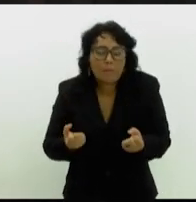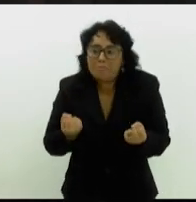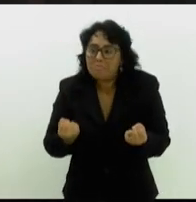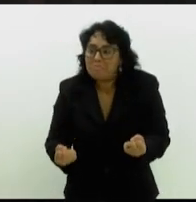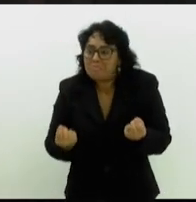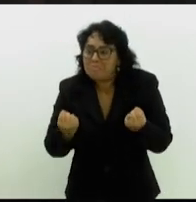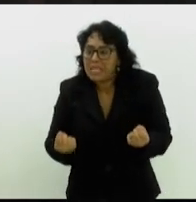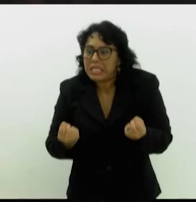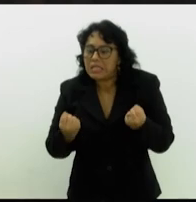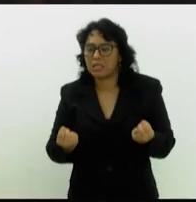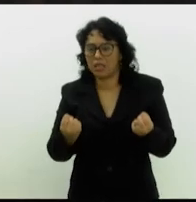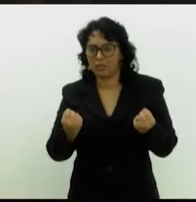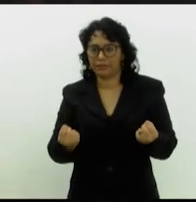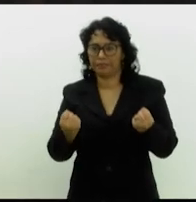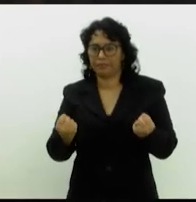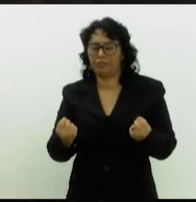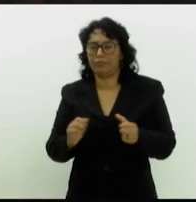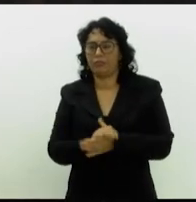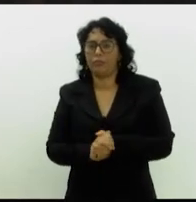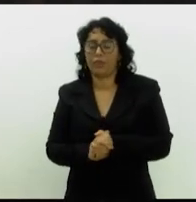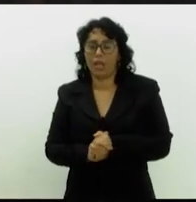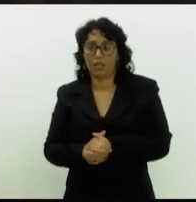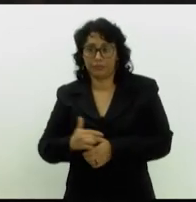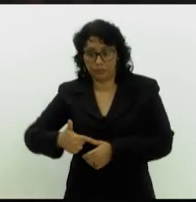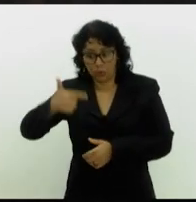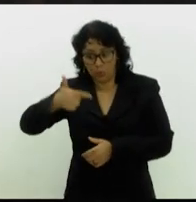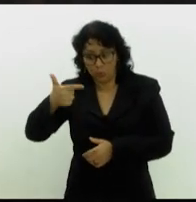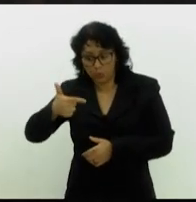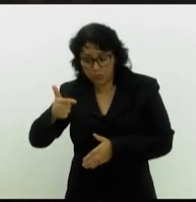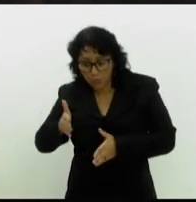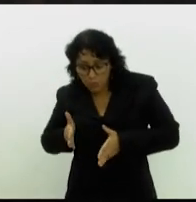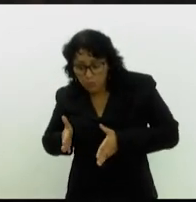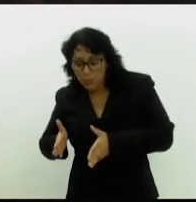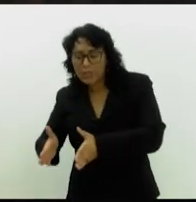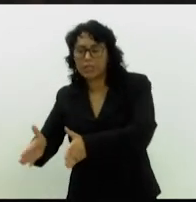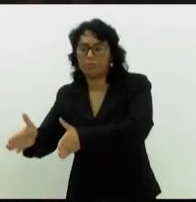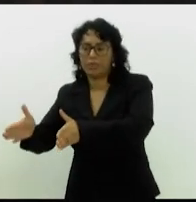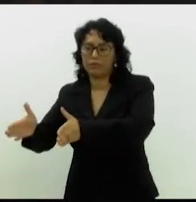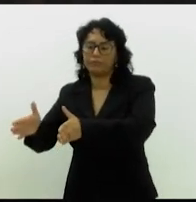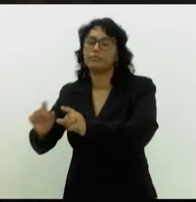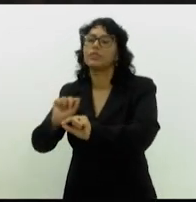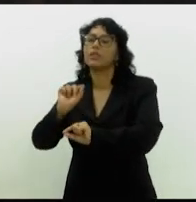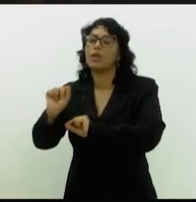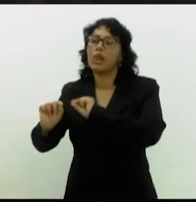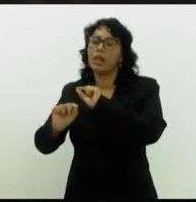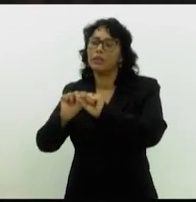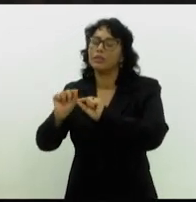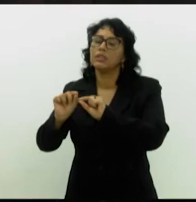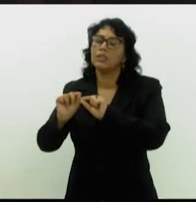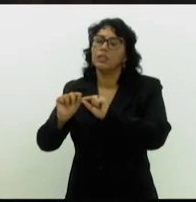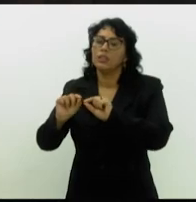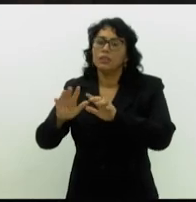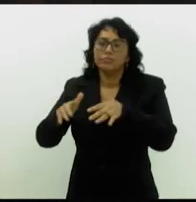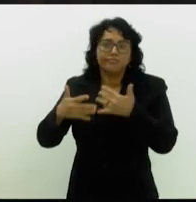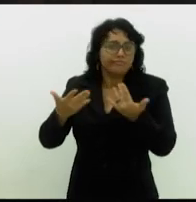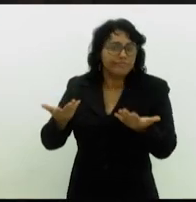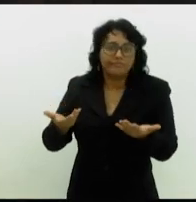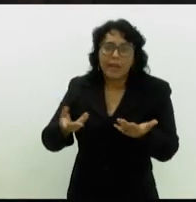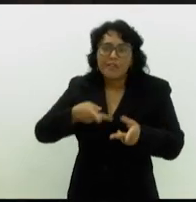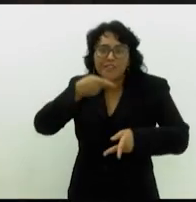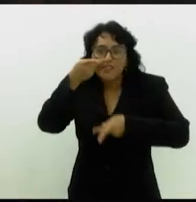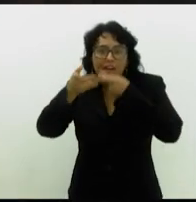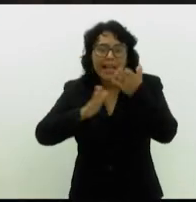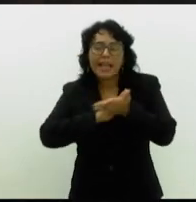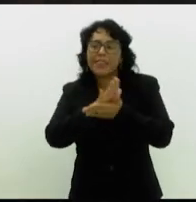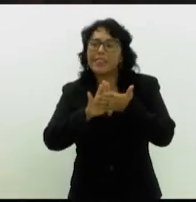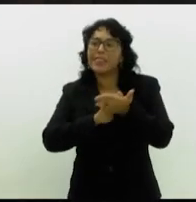abusivos o segundo caminho e já fazia parte do Regime de recuperação fiscal ninguém diz isso mas